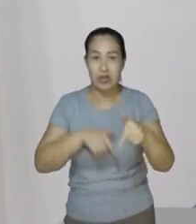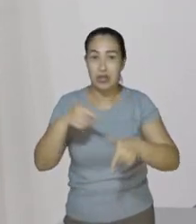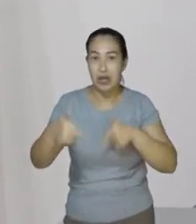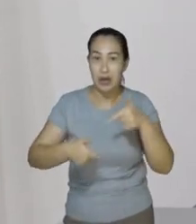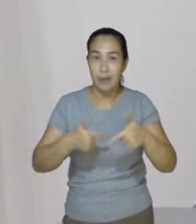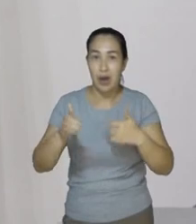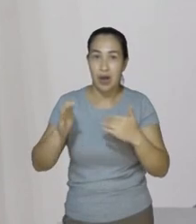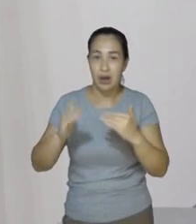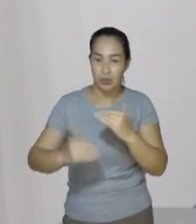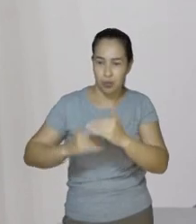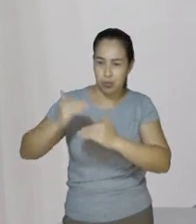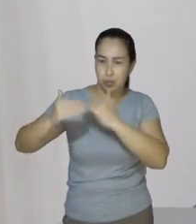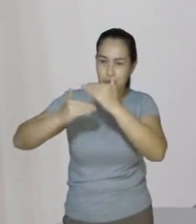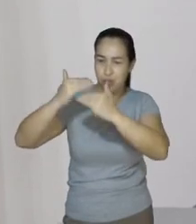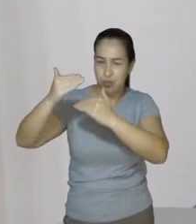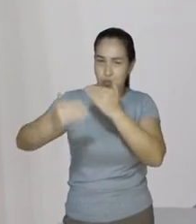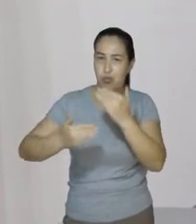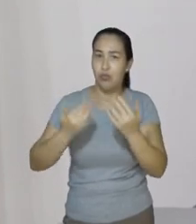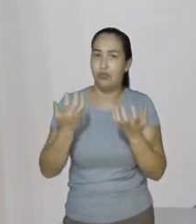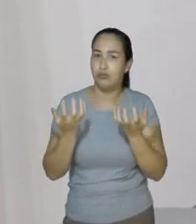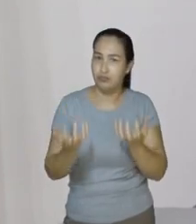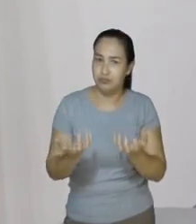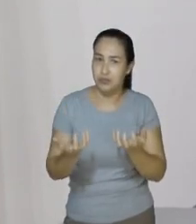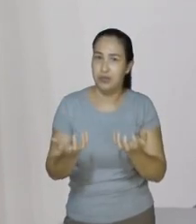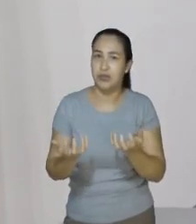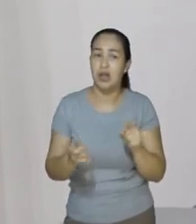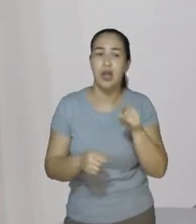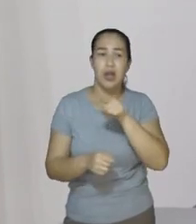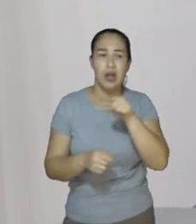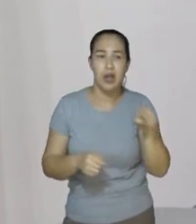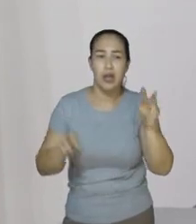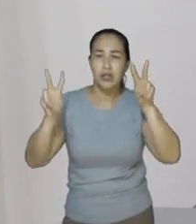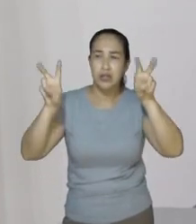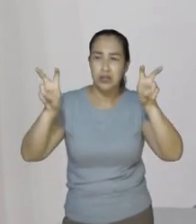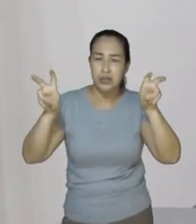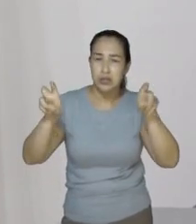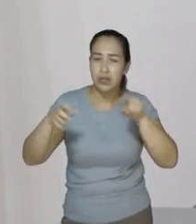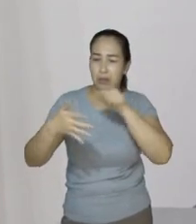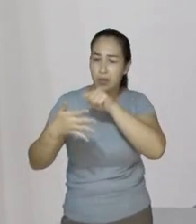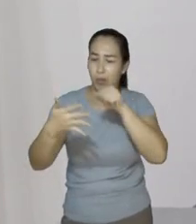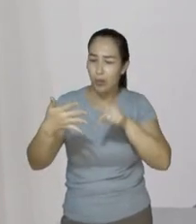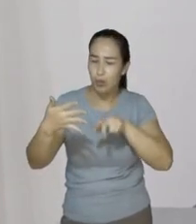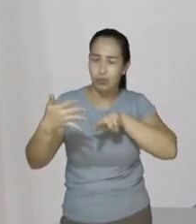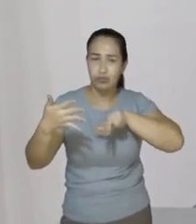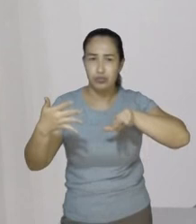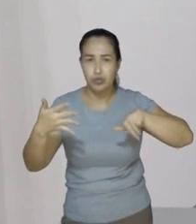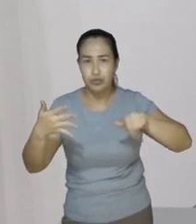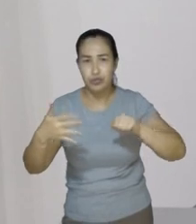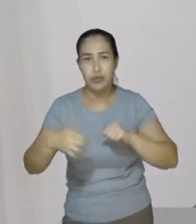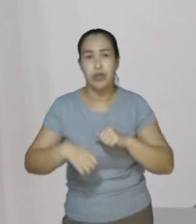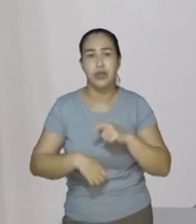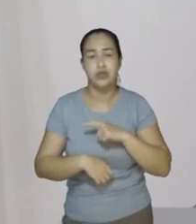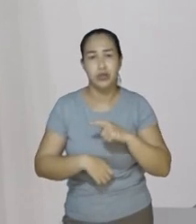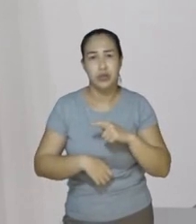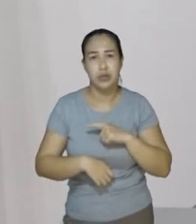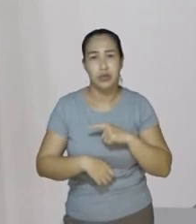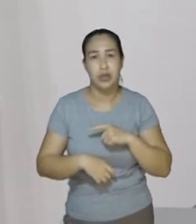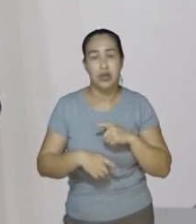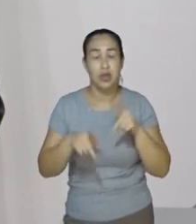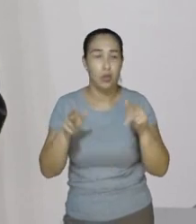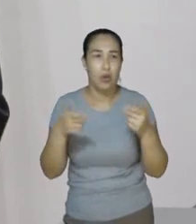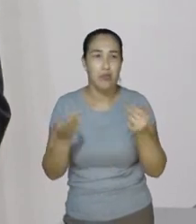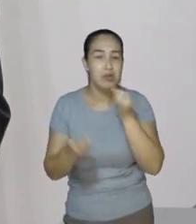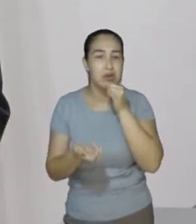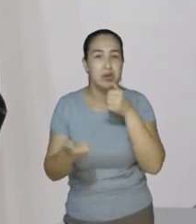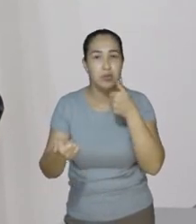para fazer essa integração, levantando as suas bandeiras, suas pautas e demandas, como tivemos recentemente no Tribunal Superior